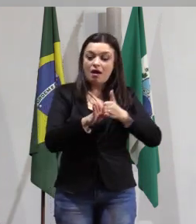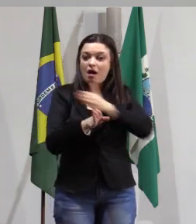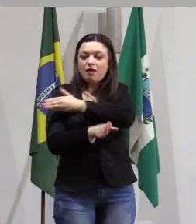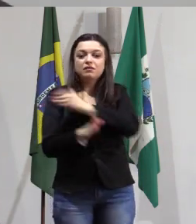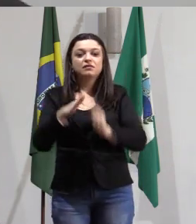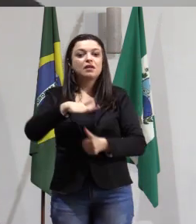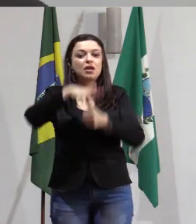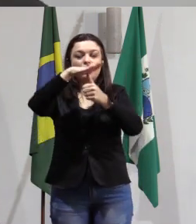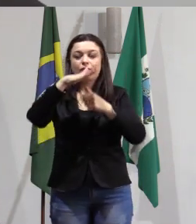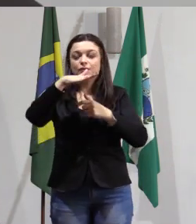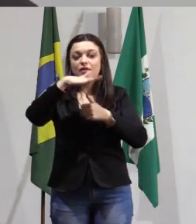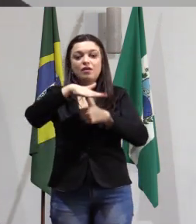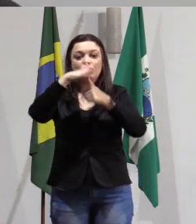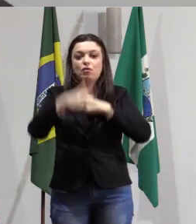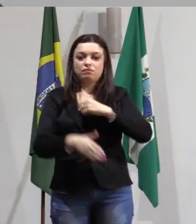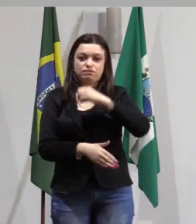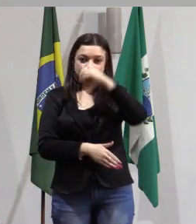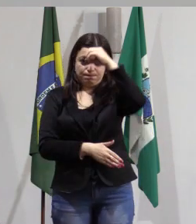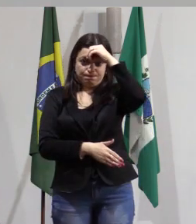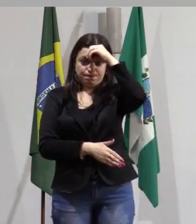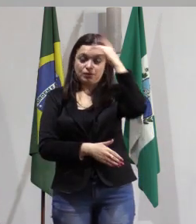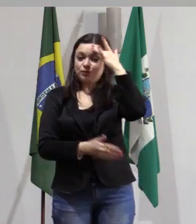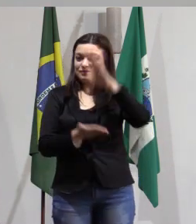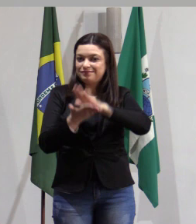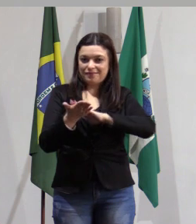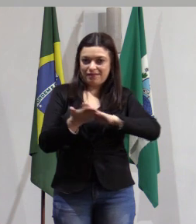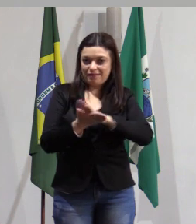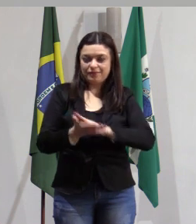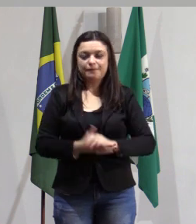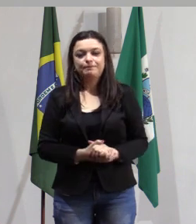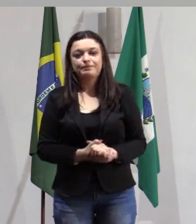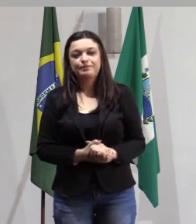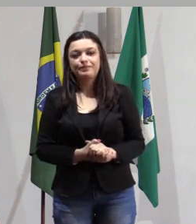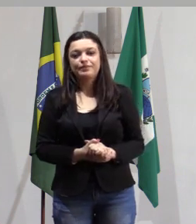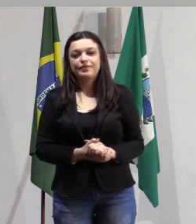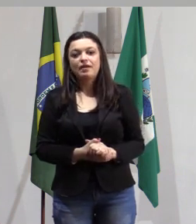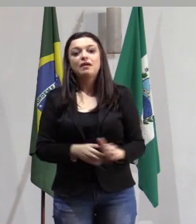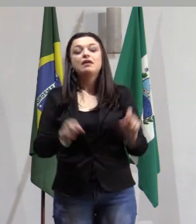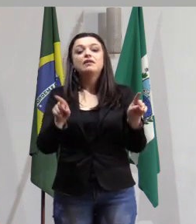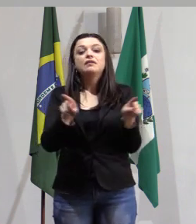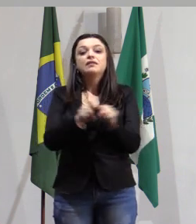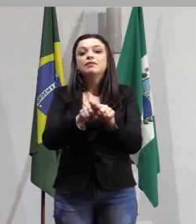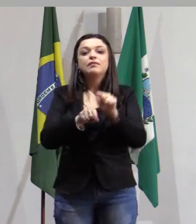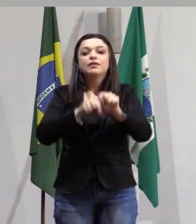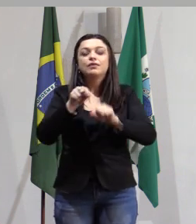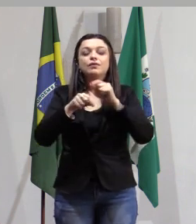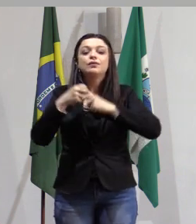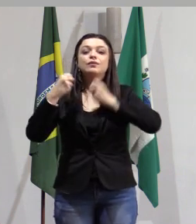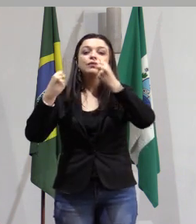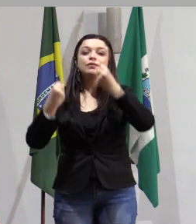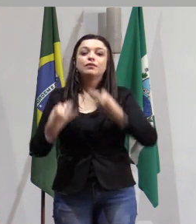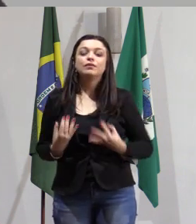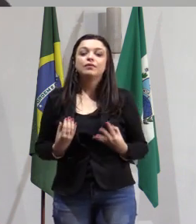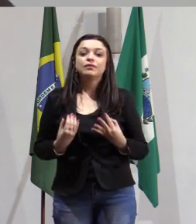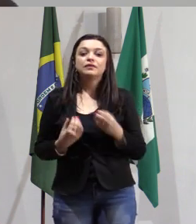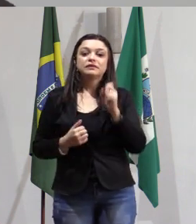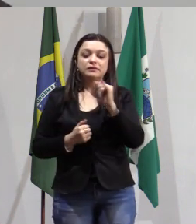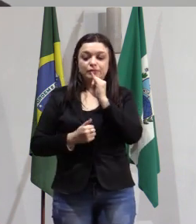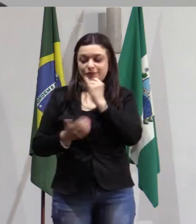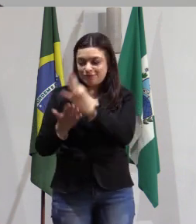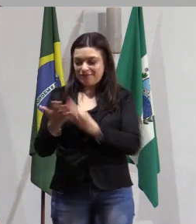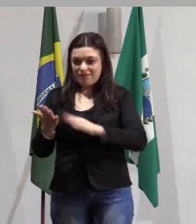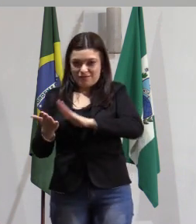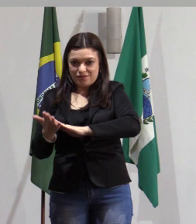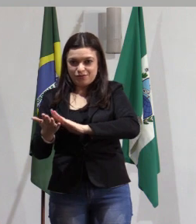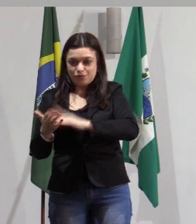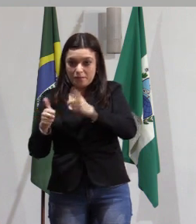Colocadas essas premissas, eu queria dizer, antes de entrar no que o texto diz, nas considerações sobre aquilo